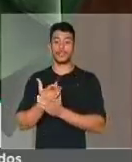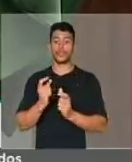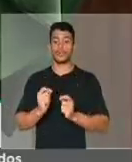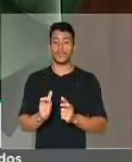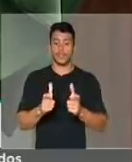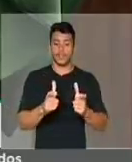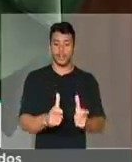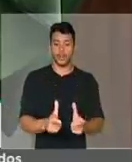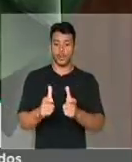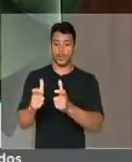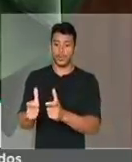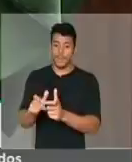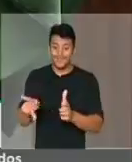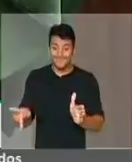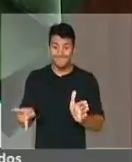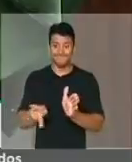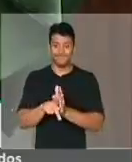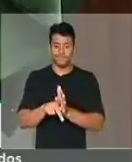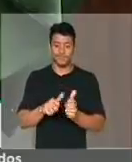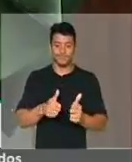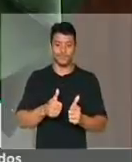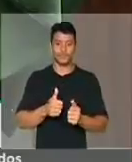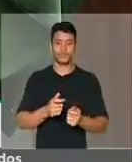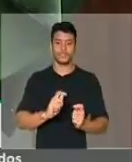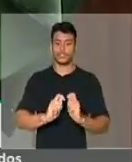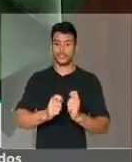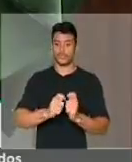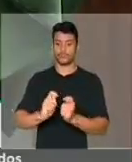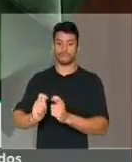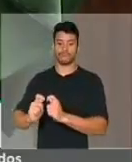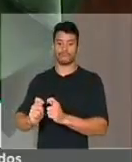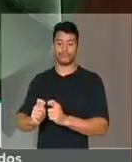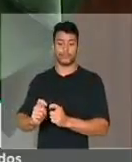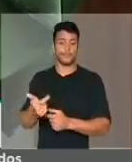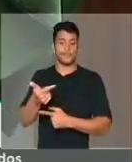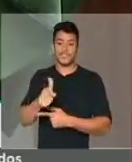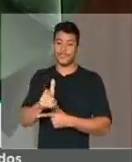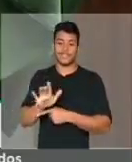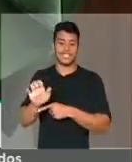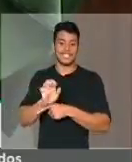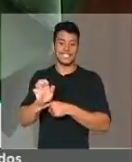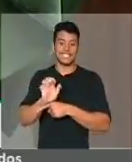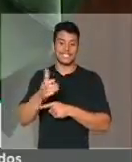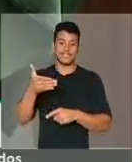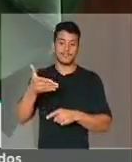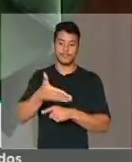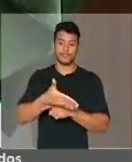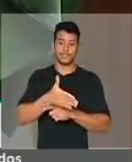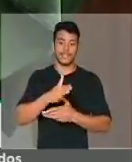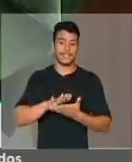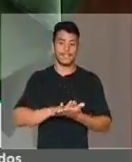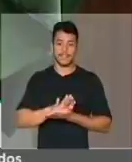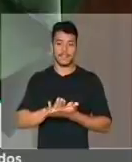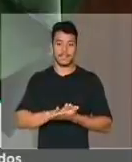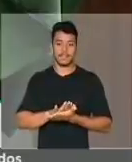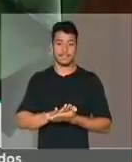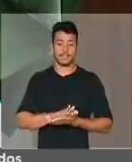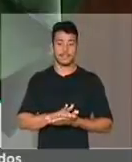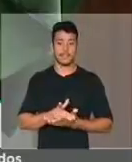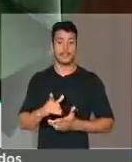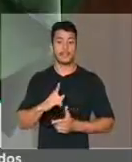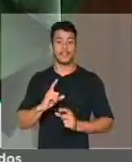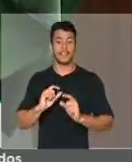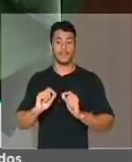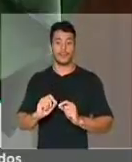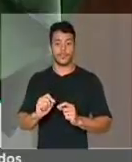controle bem delimitadas, onde o Estado não entra e que chegam a dar lugar